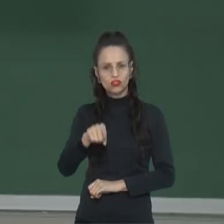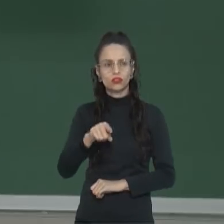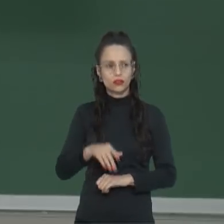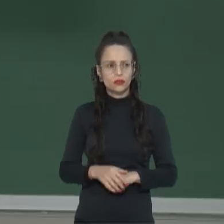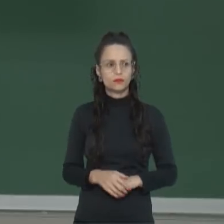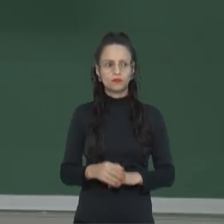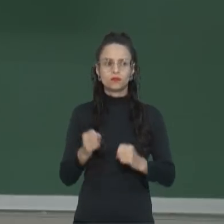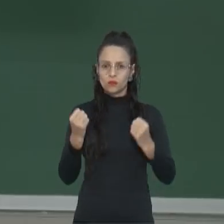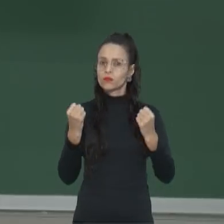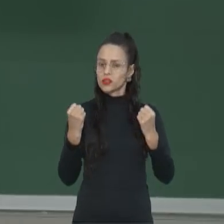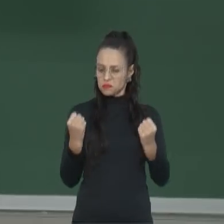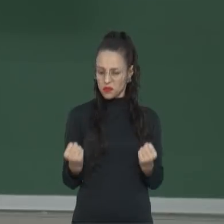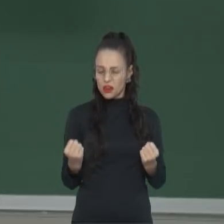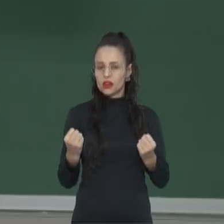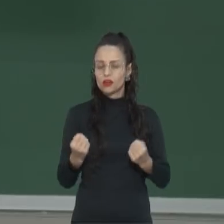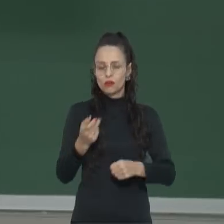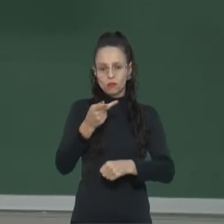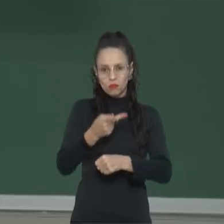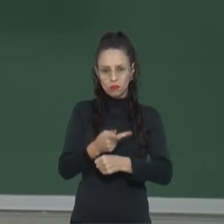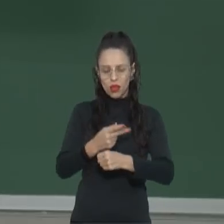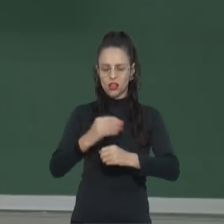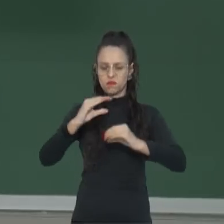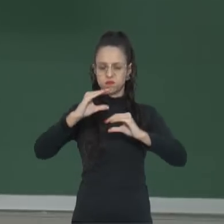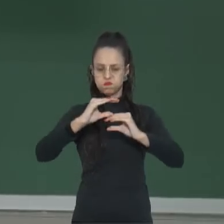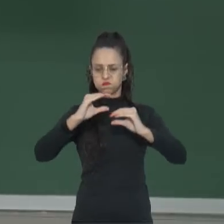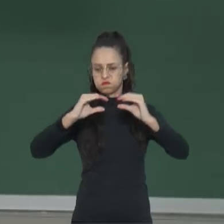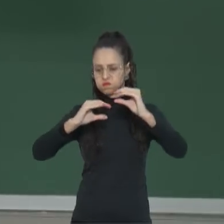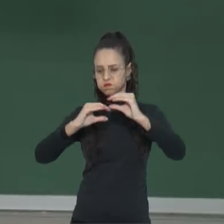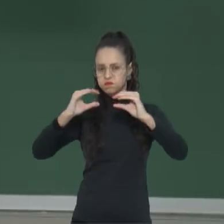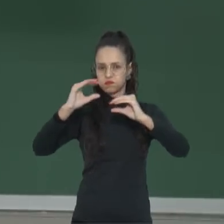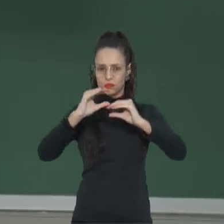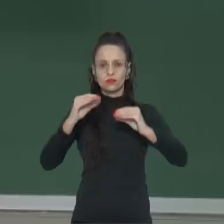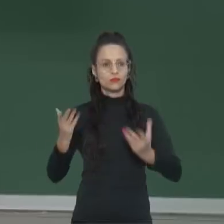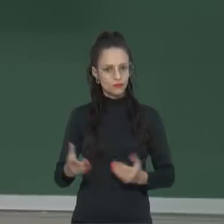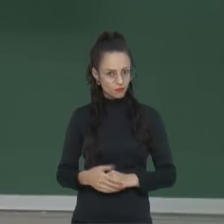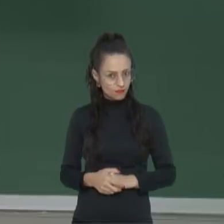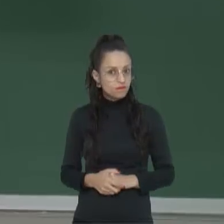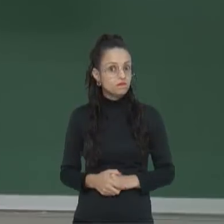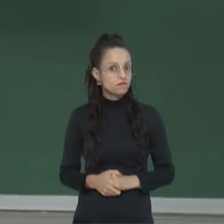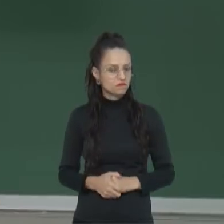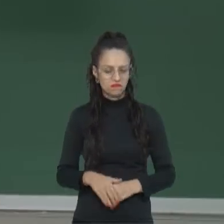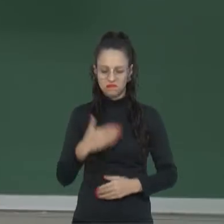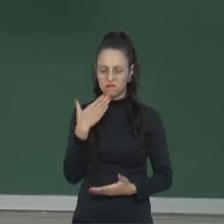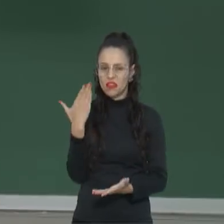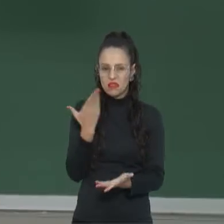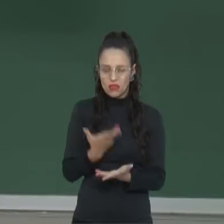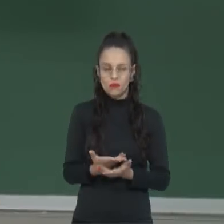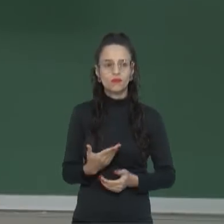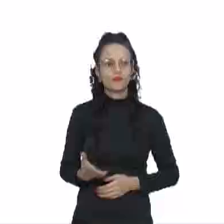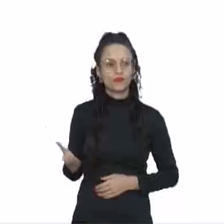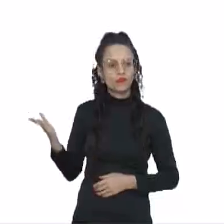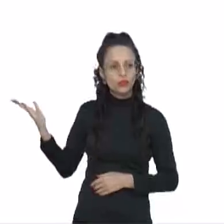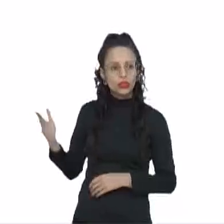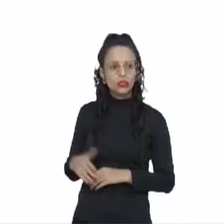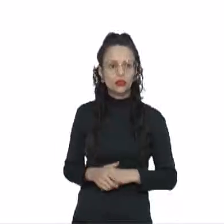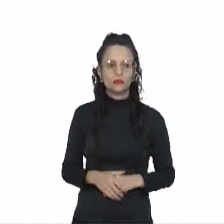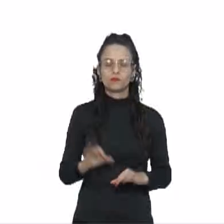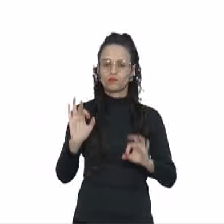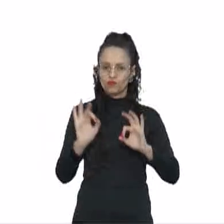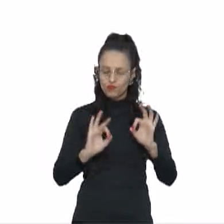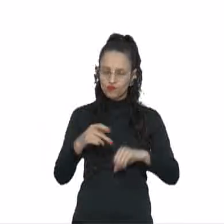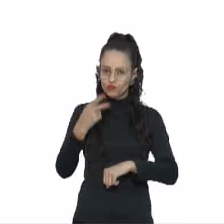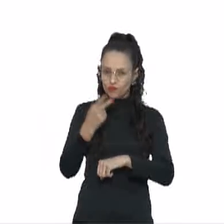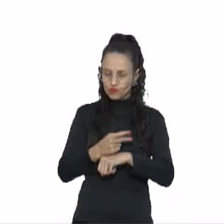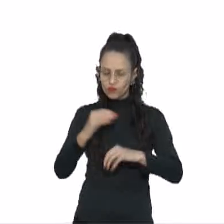com o peso da pedra faziam o trabalho da solidificação. Isso é fenomenal, galera. Aprimorando a técnica das pedras,